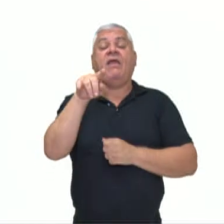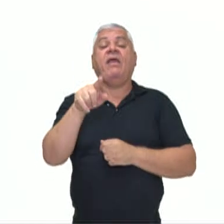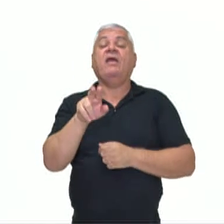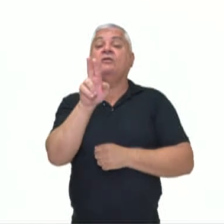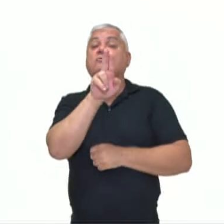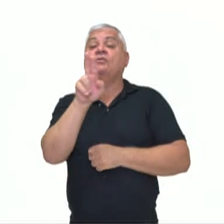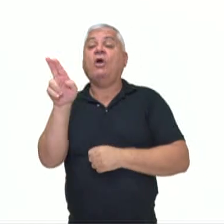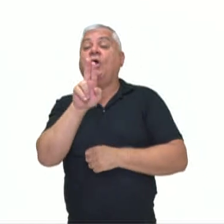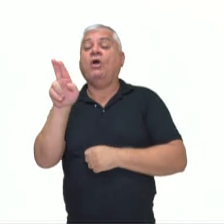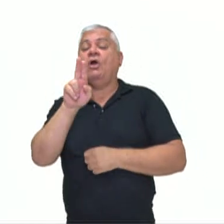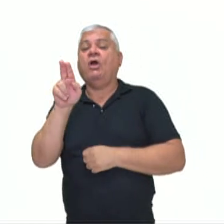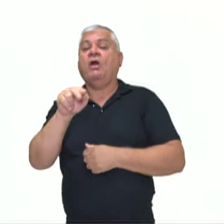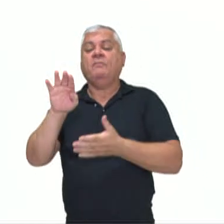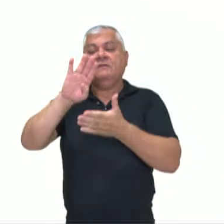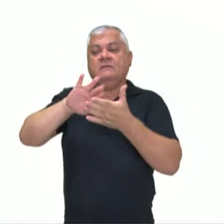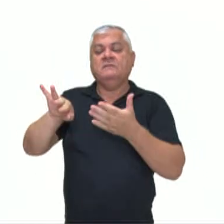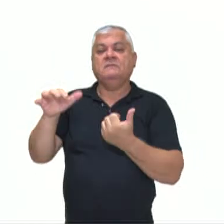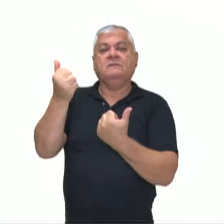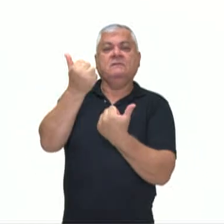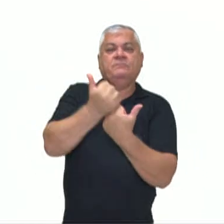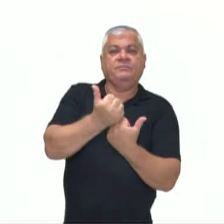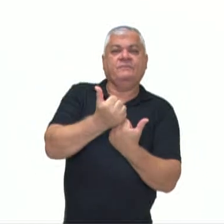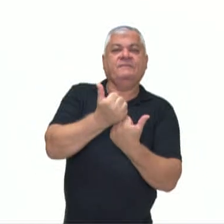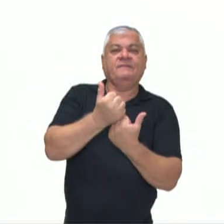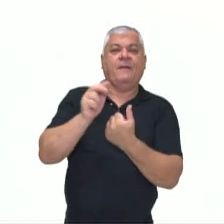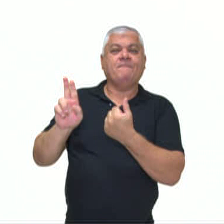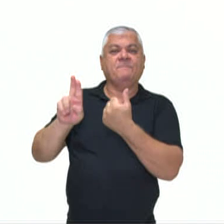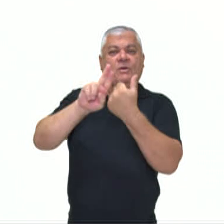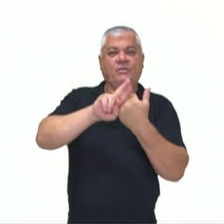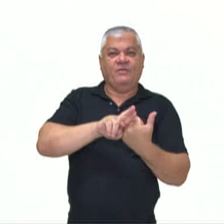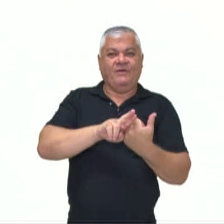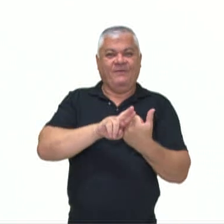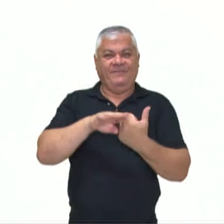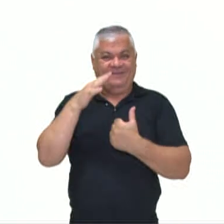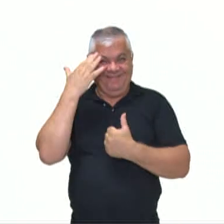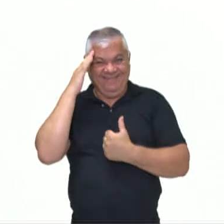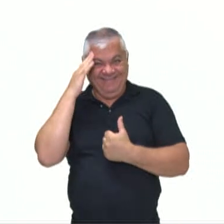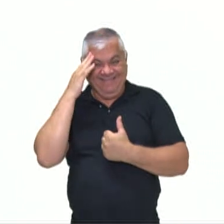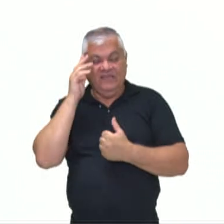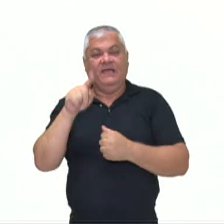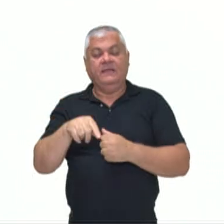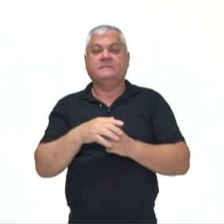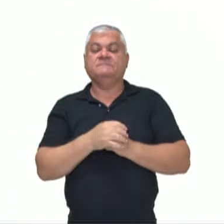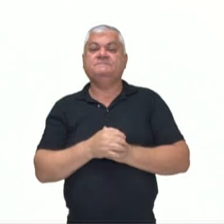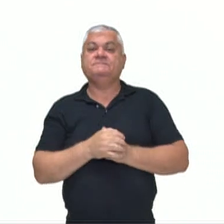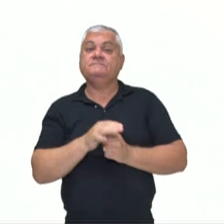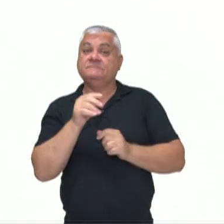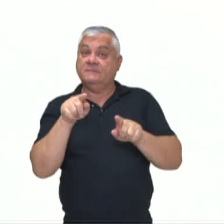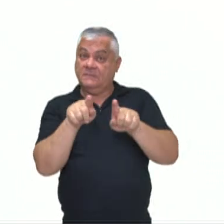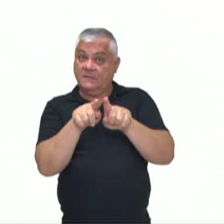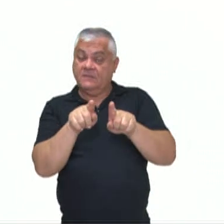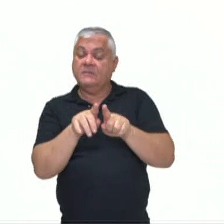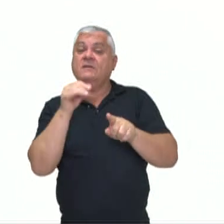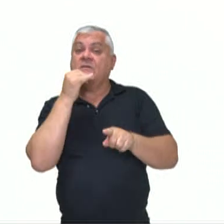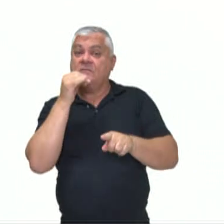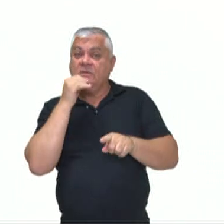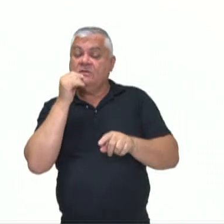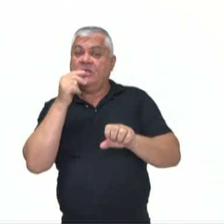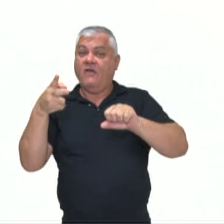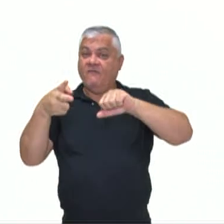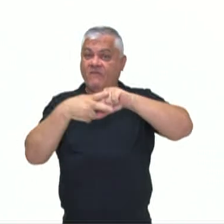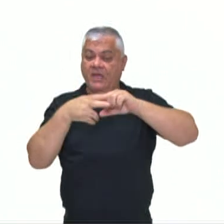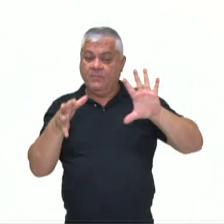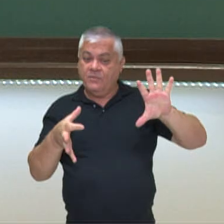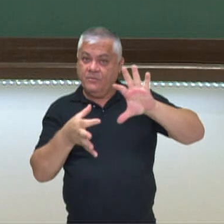os nomes de las entidades por pronomes personales correspondientes e também flexionam los